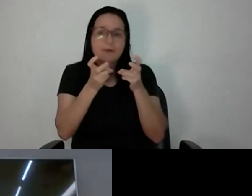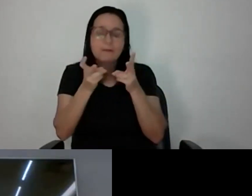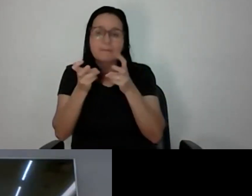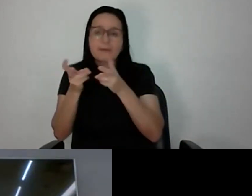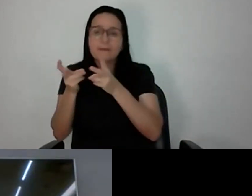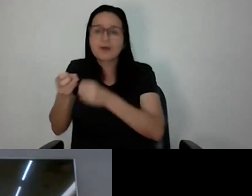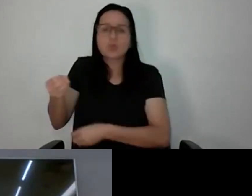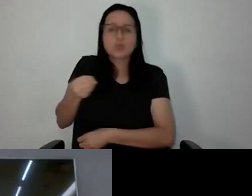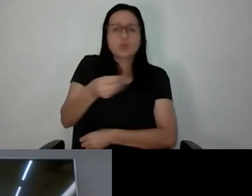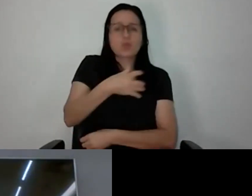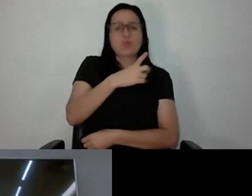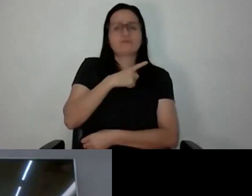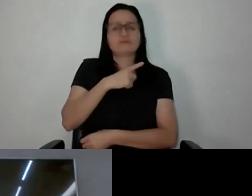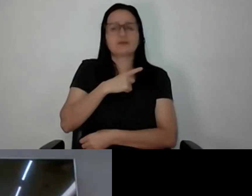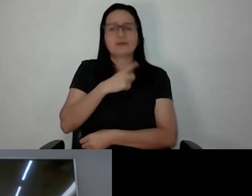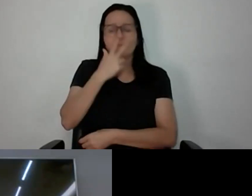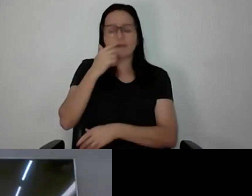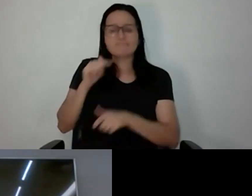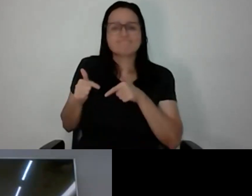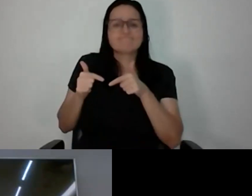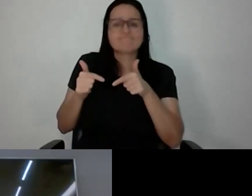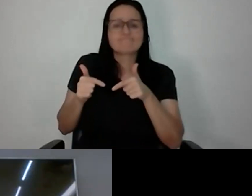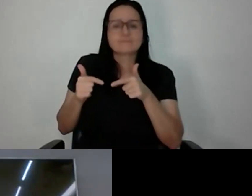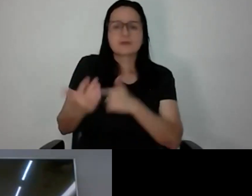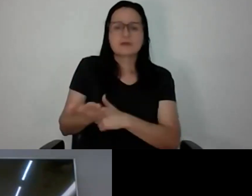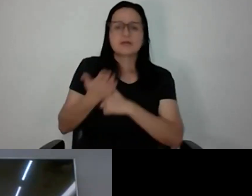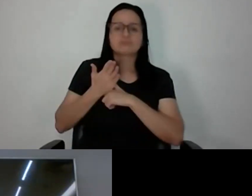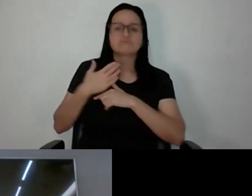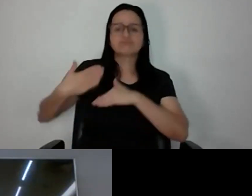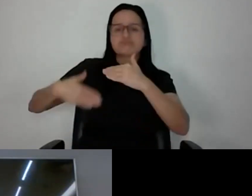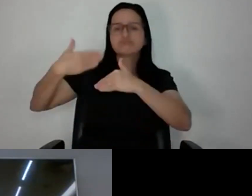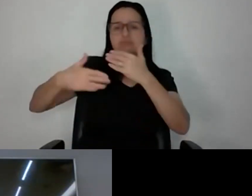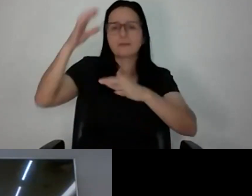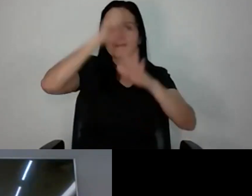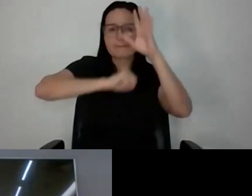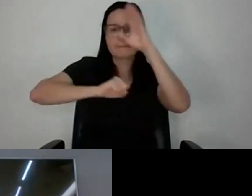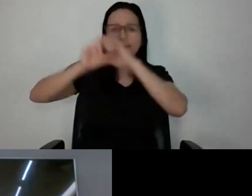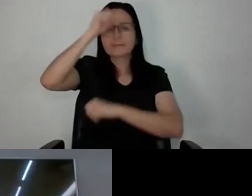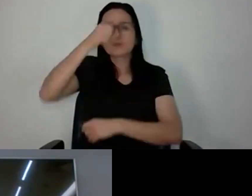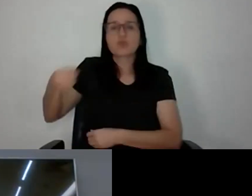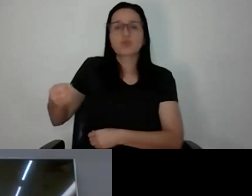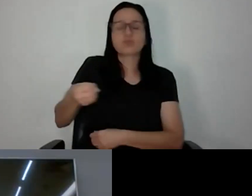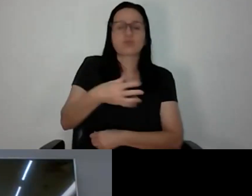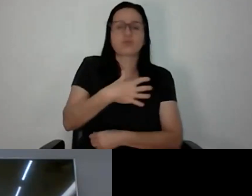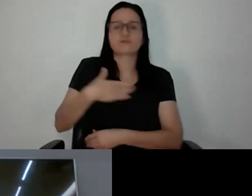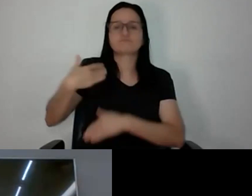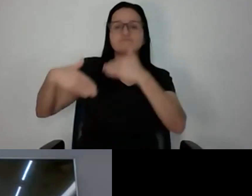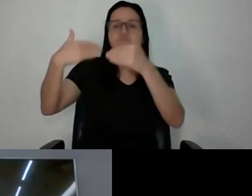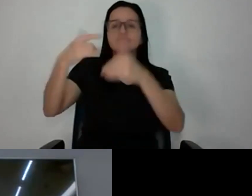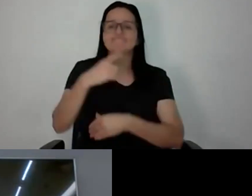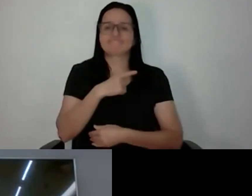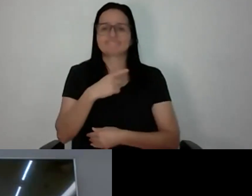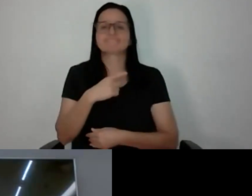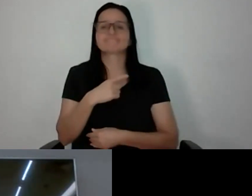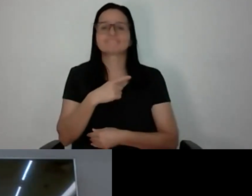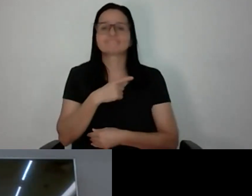como se fosse um impulso para aprender e desenvolver outras novas habilidades. No nosso